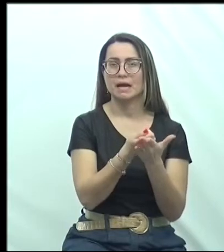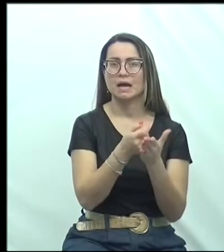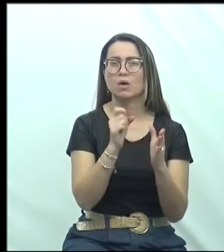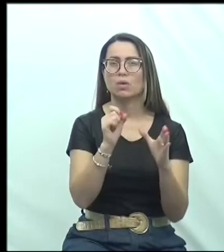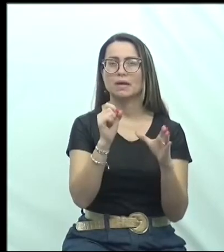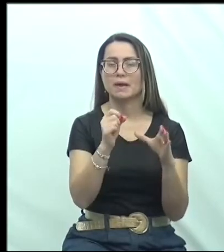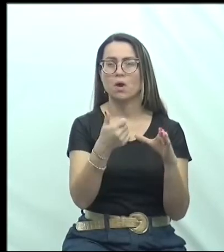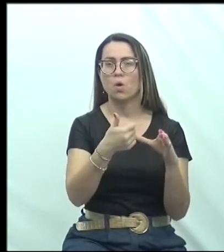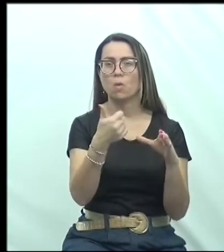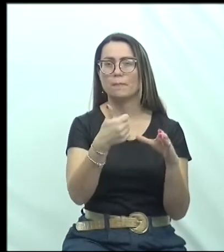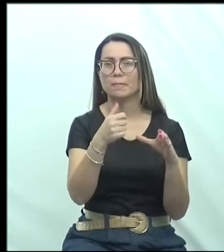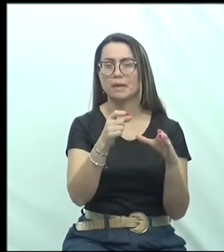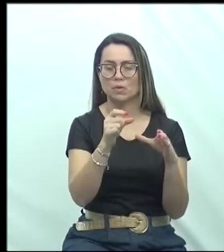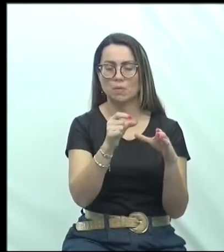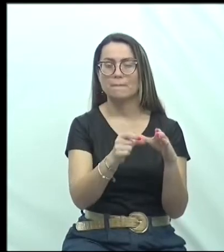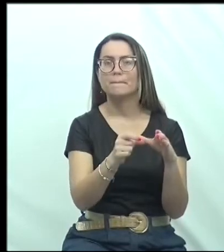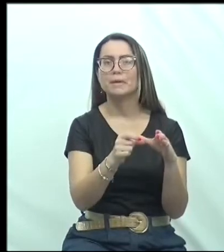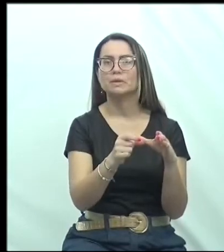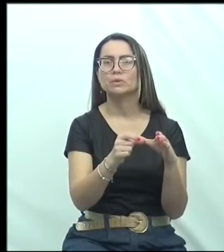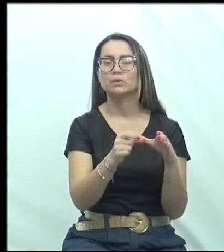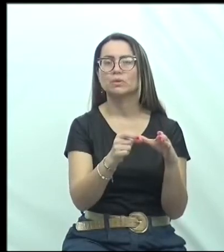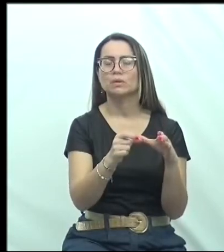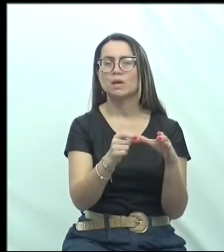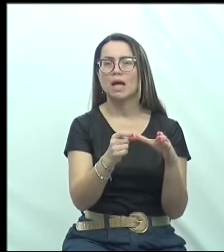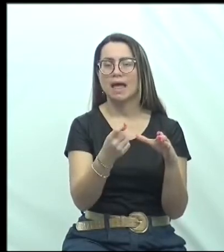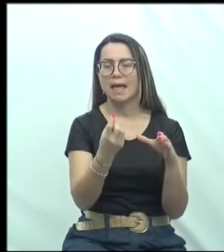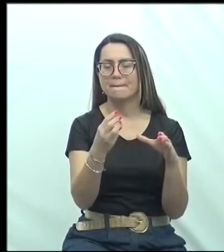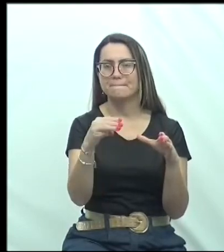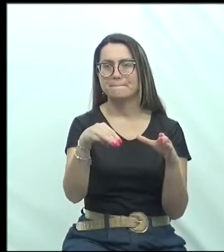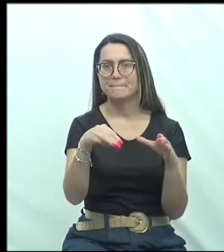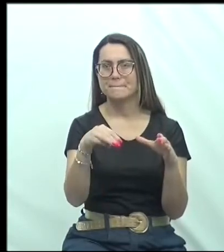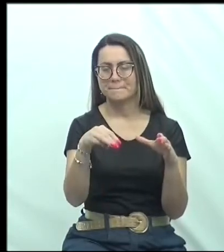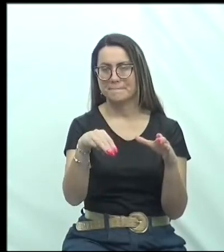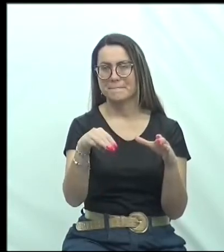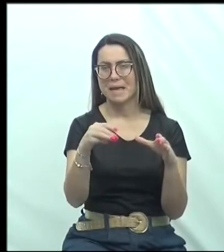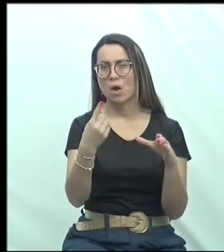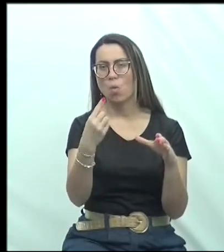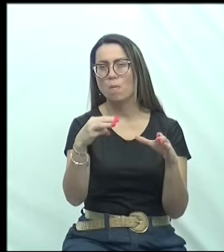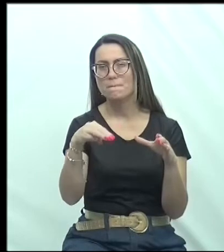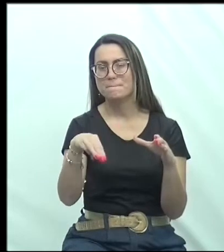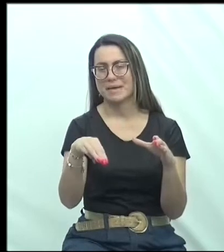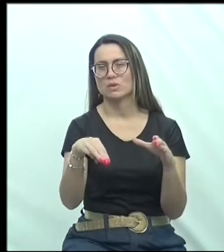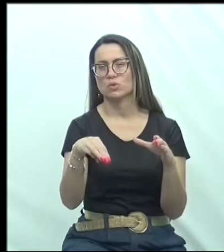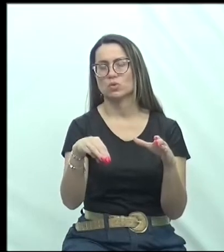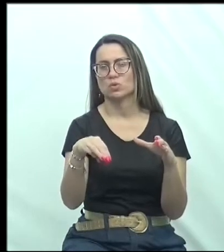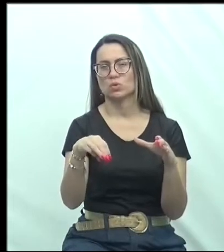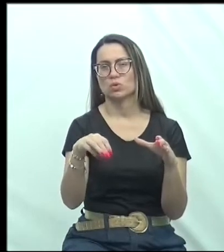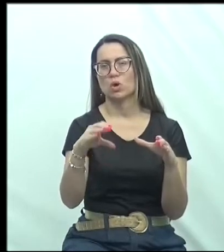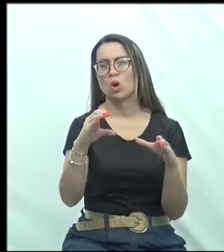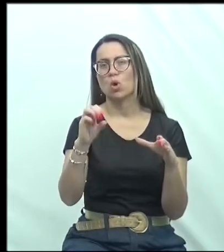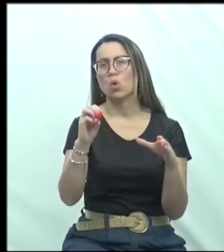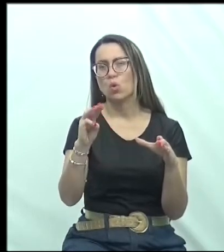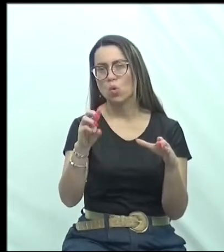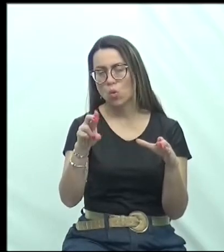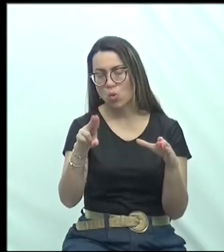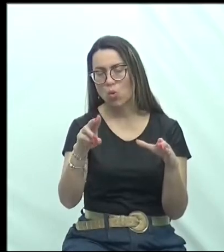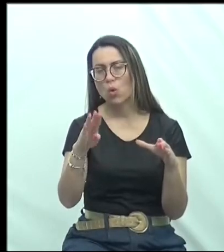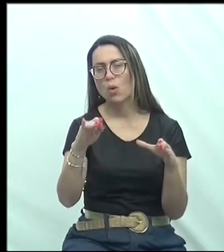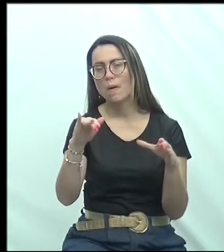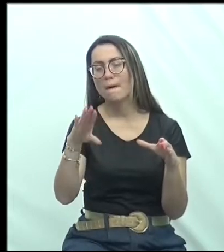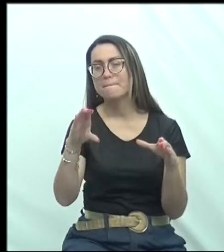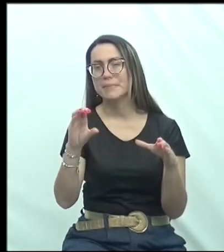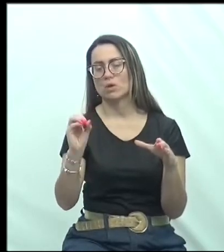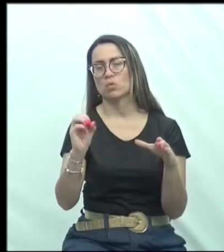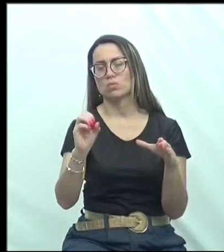preto significa 1 metro cúbico, que significa 1.000 litros. Tá? Então, aquela questão de ficar, se virar ali, os